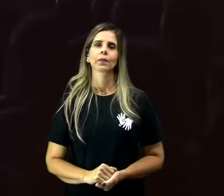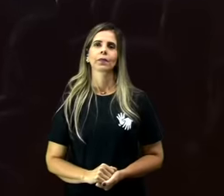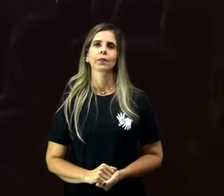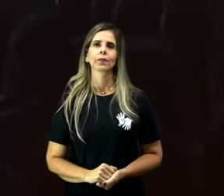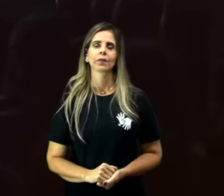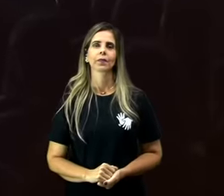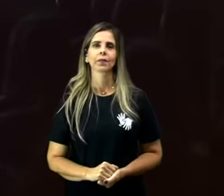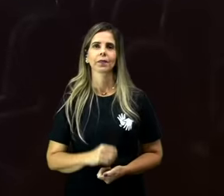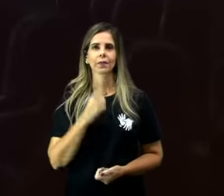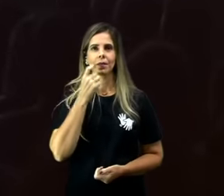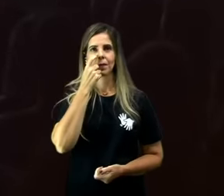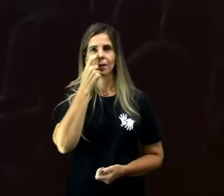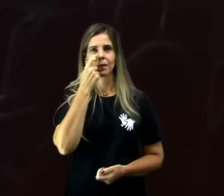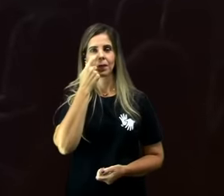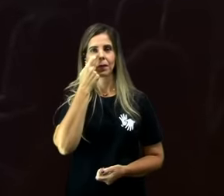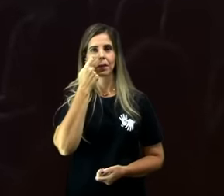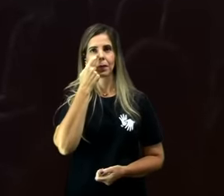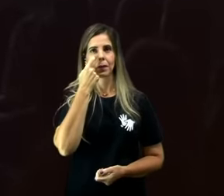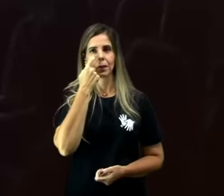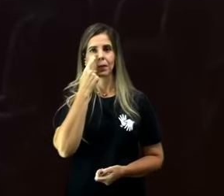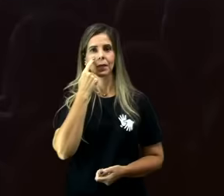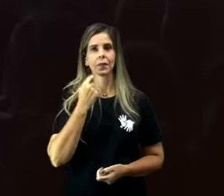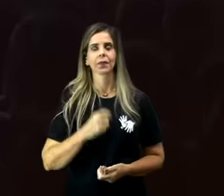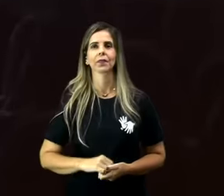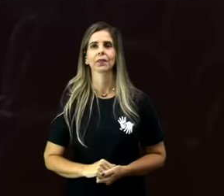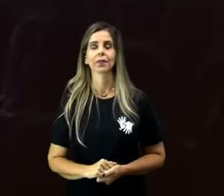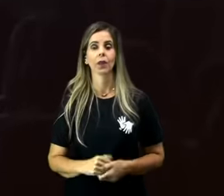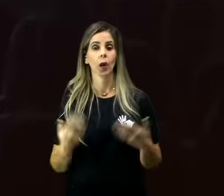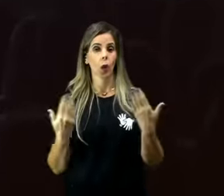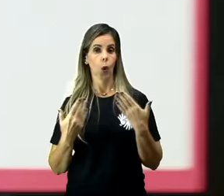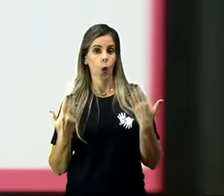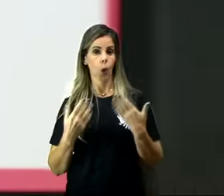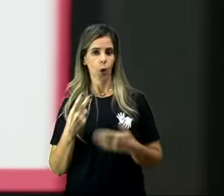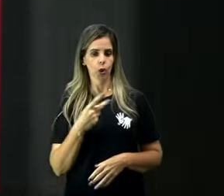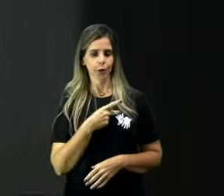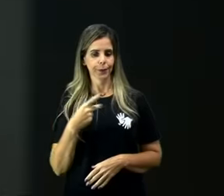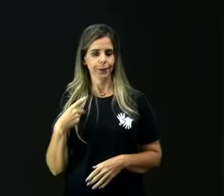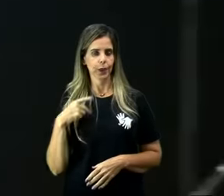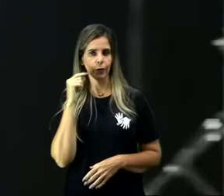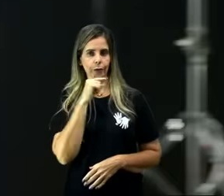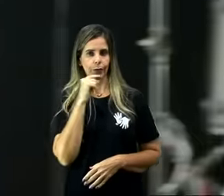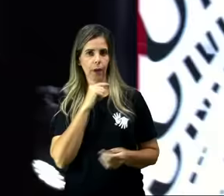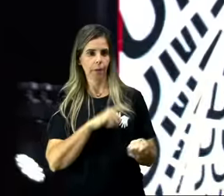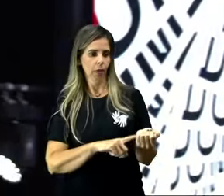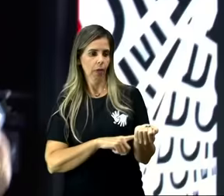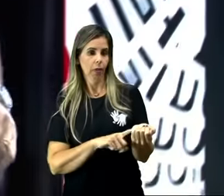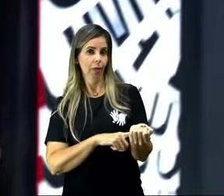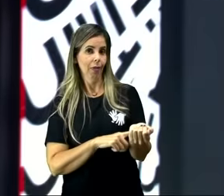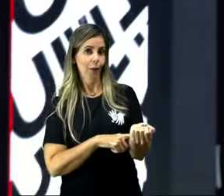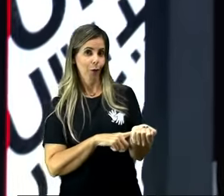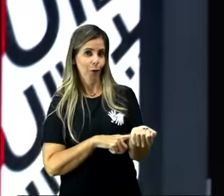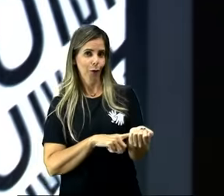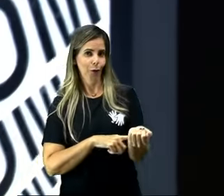Vocês gostam, né? Está mandando para a Josilene. Olha a Josilene, hoje ele estava nervoso. Coisa mais linda quando ele fica assim.